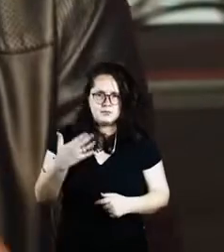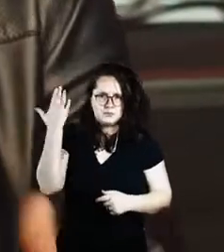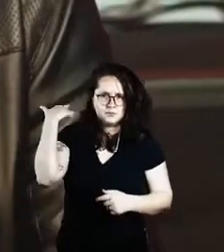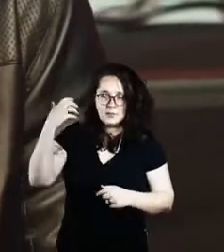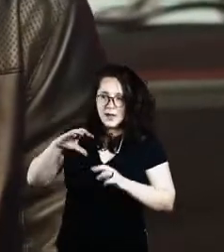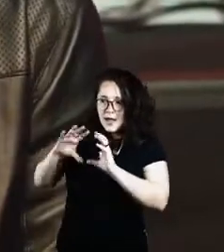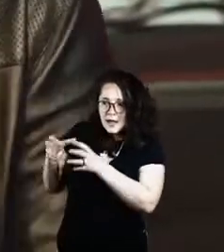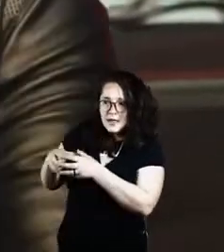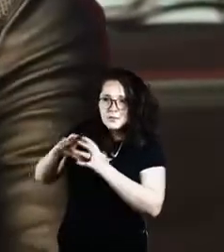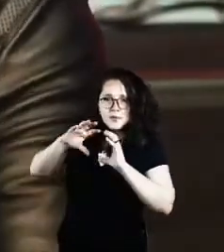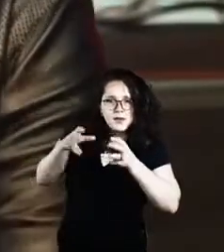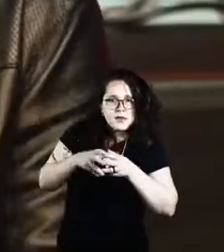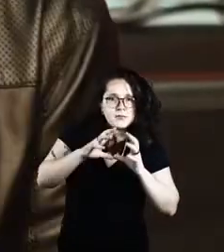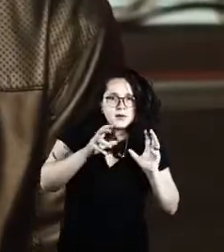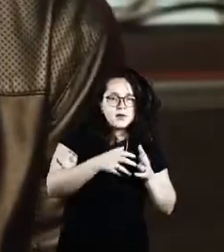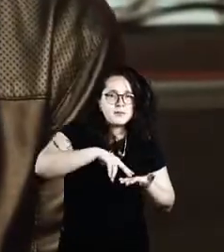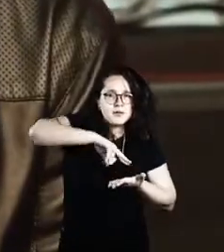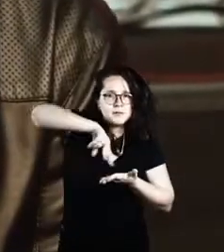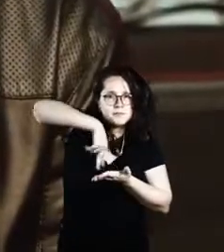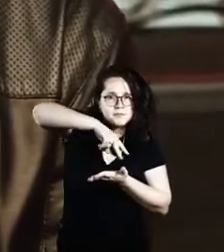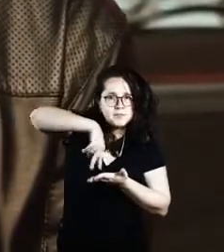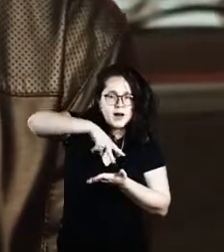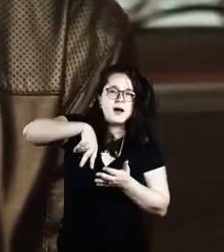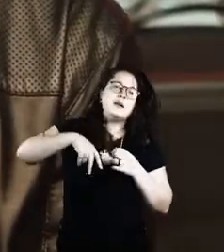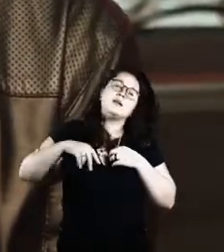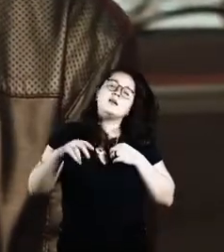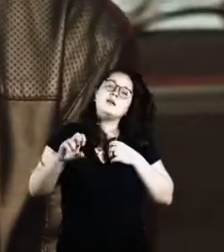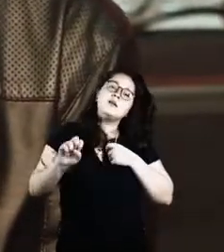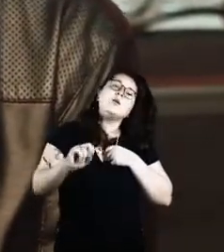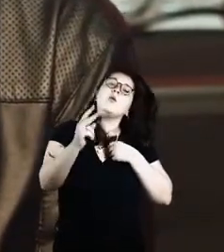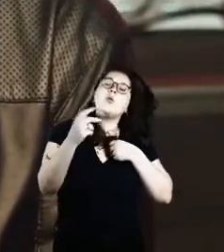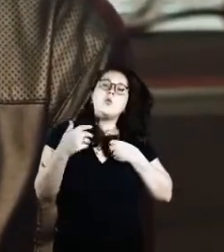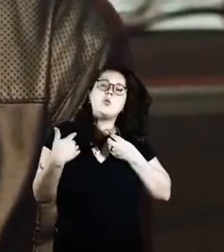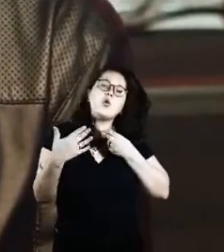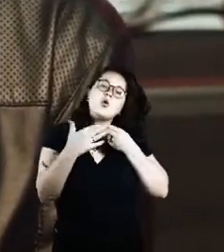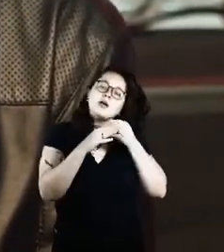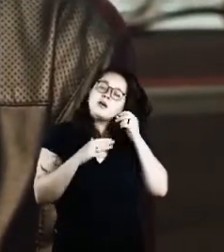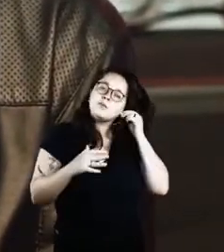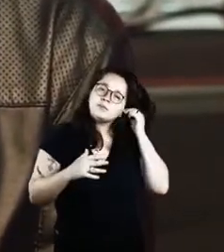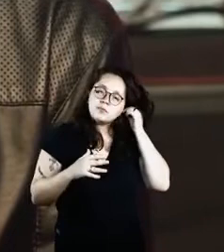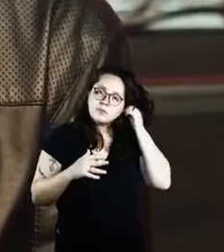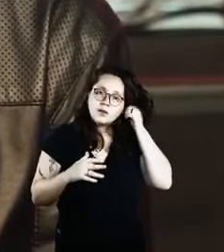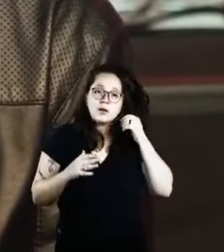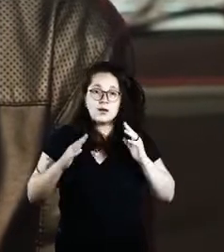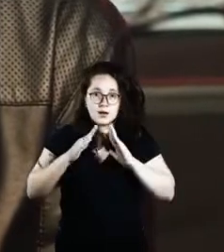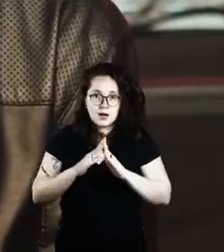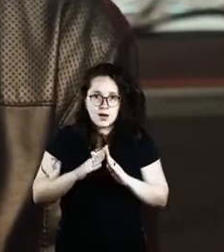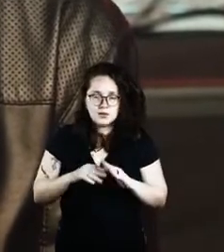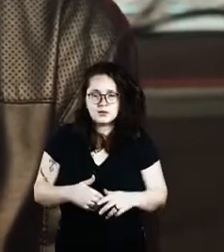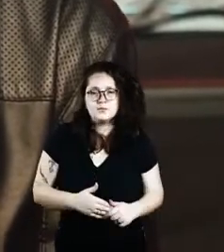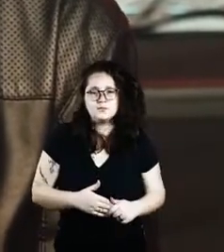baile, ou nesse caso a Chic Show, ela corta o cordão umbilical do rap...